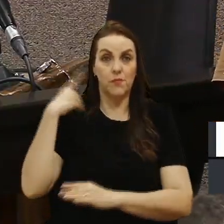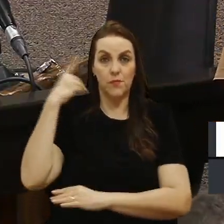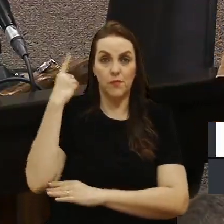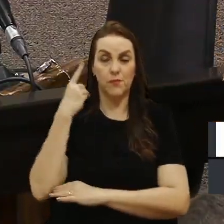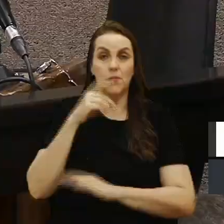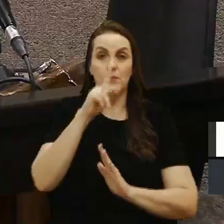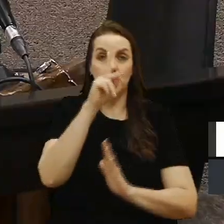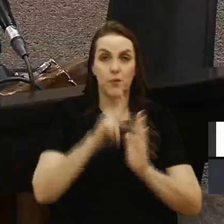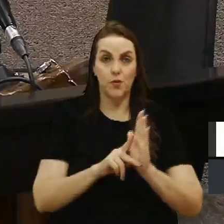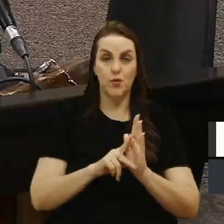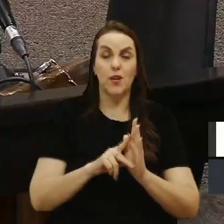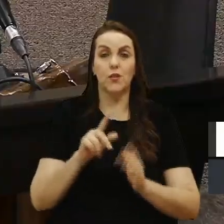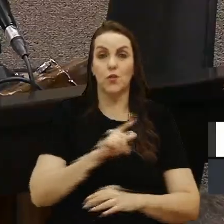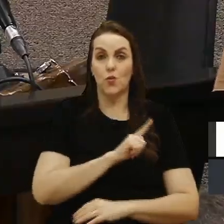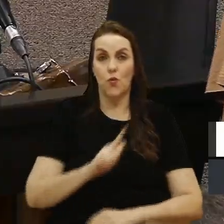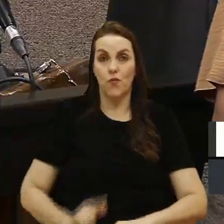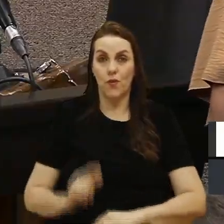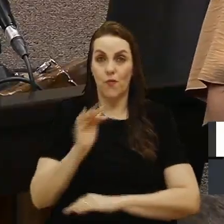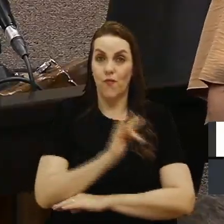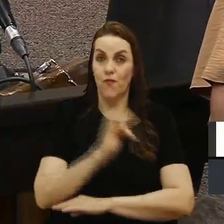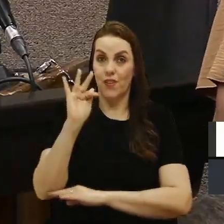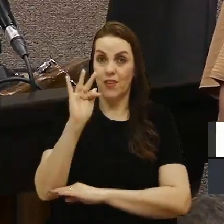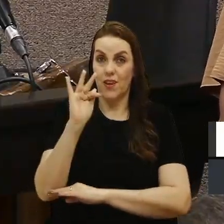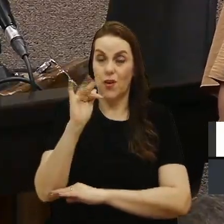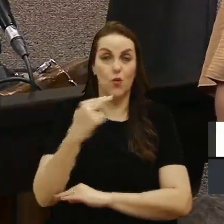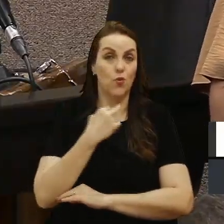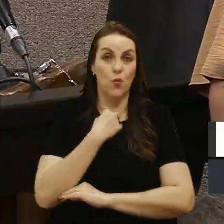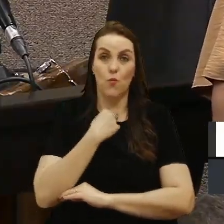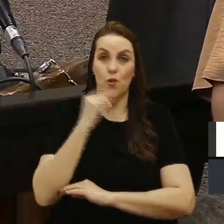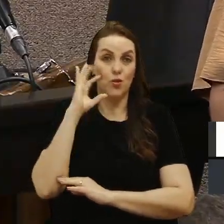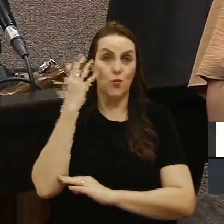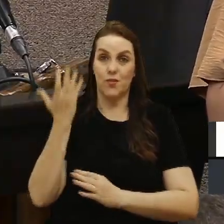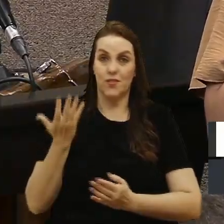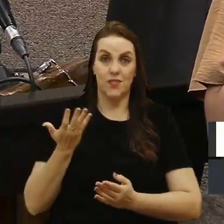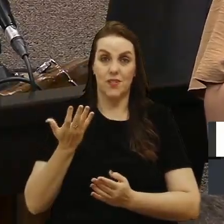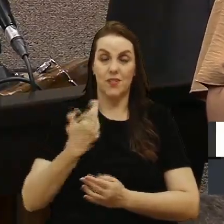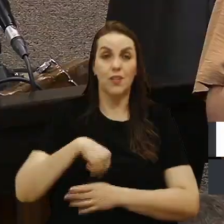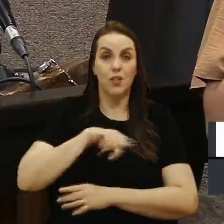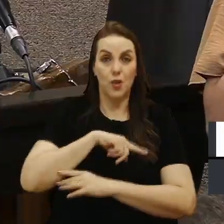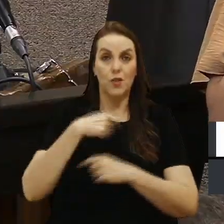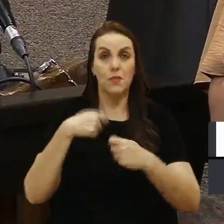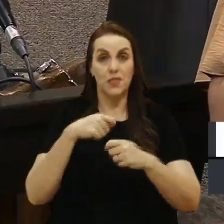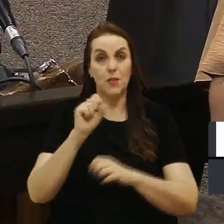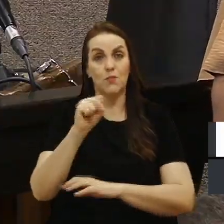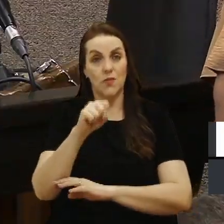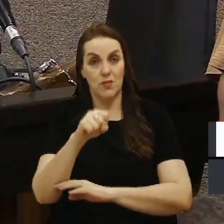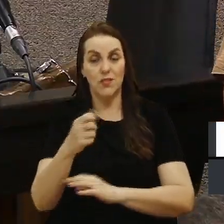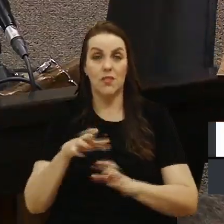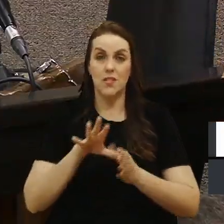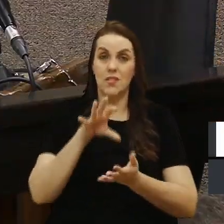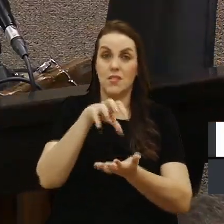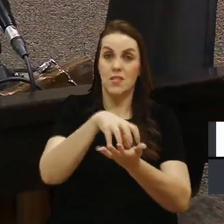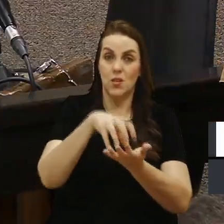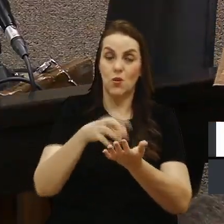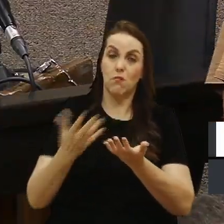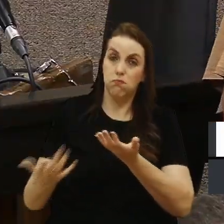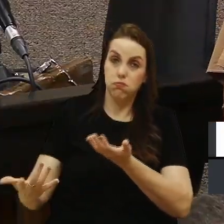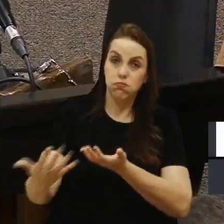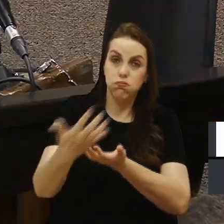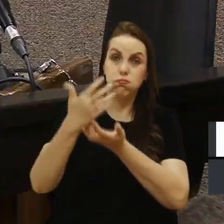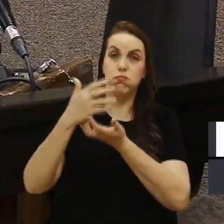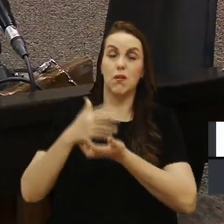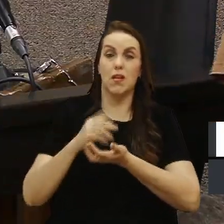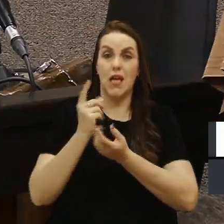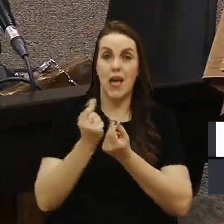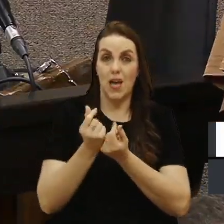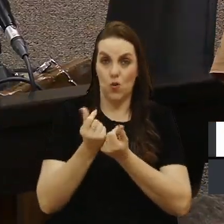a nível de governo federal. E isso não se pode acontecer. A gente precisa, sim, de um setor de captação de recursos, assim